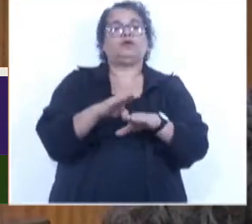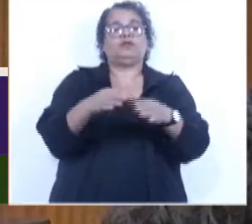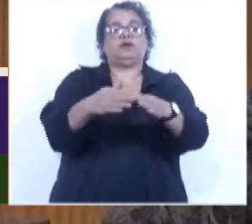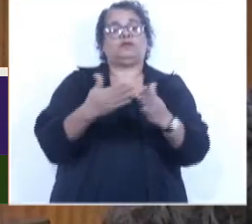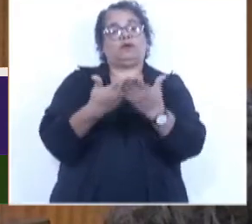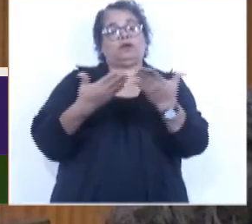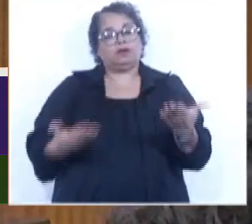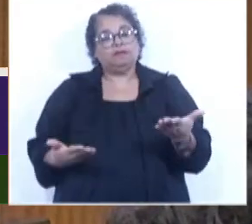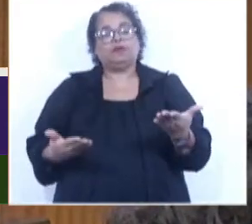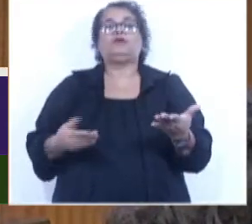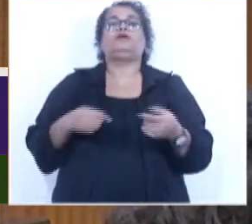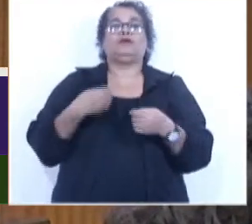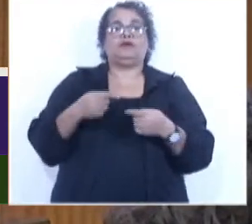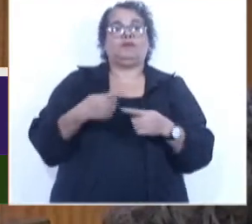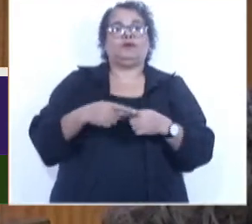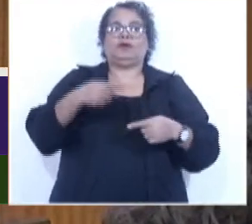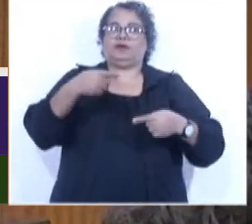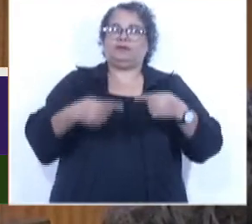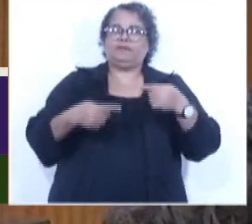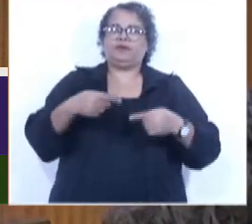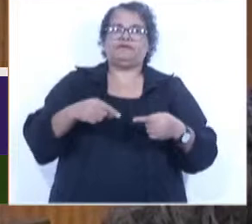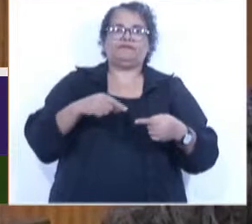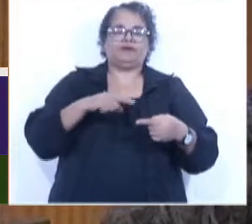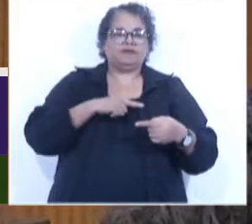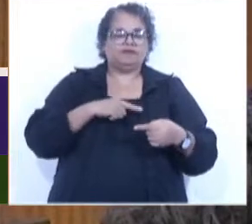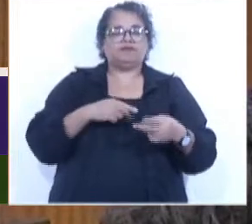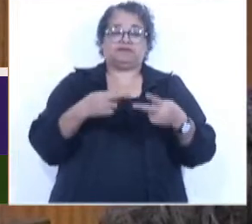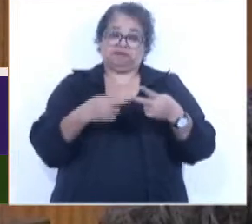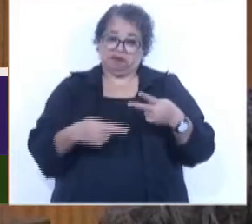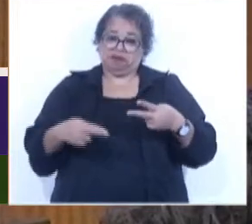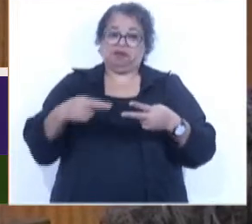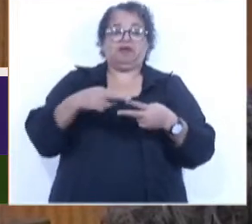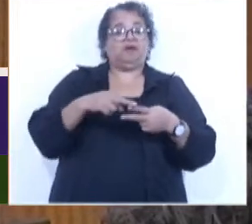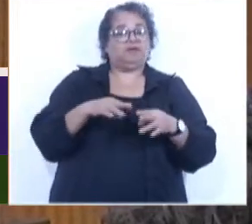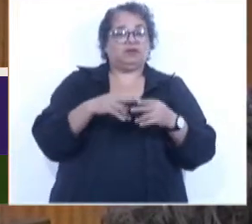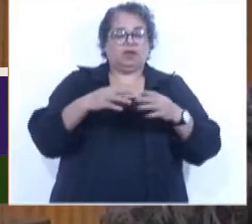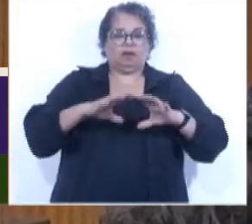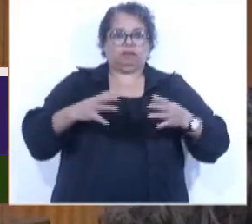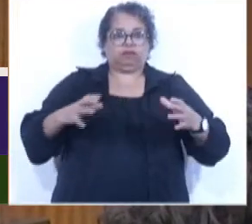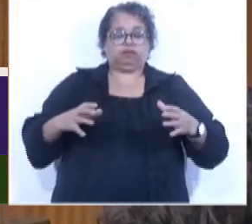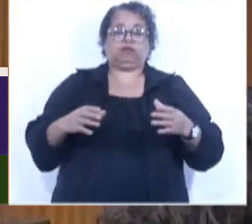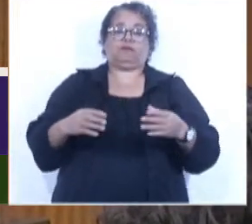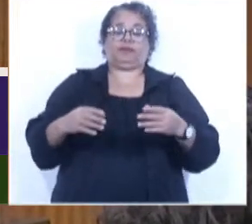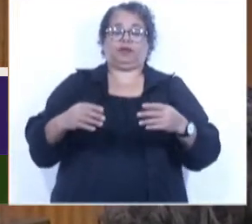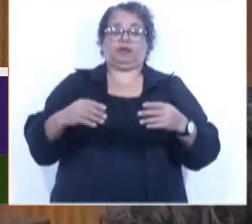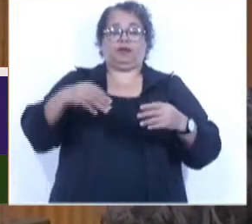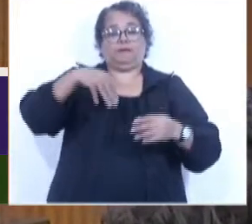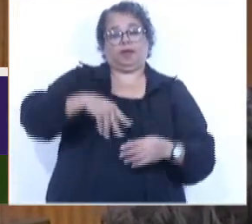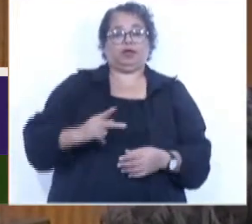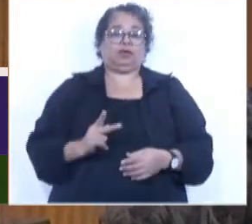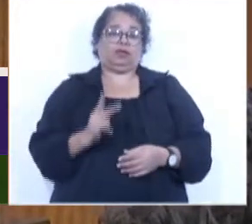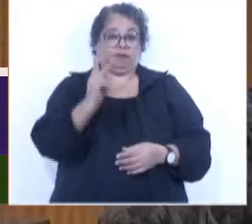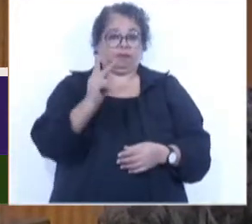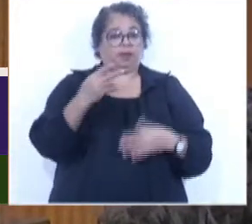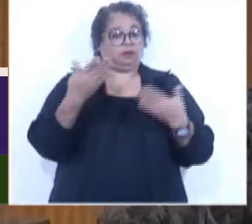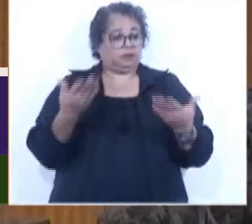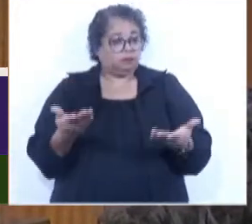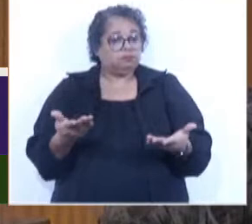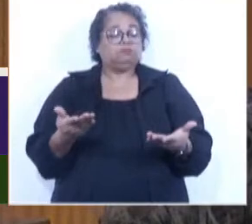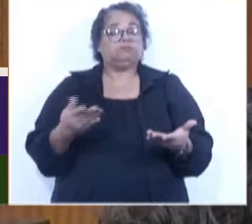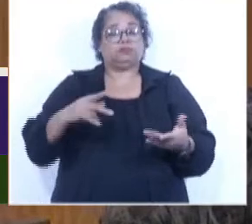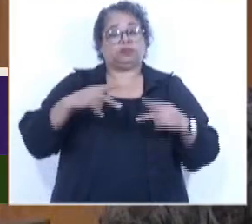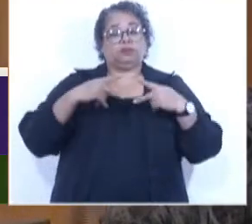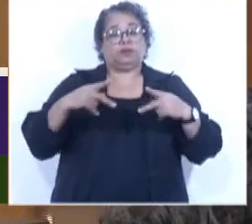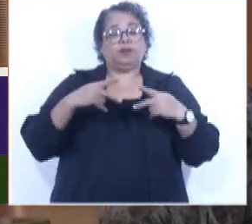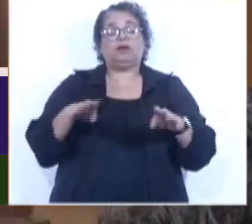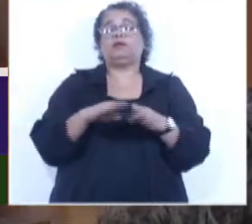publicidade até porque a prefeitura tem muito recurso recurso volumoso para publicidade é dos atos praticados pela secretaria da